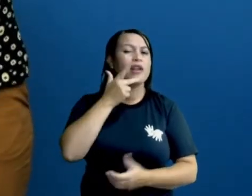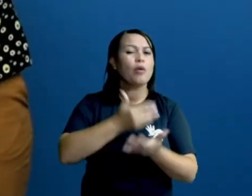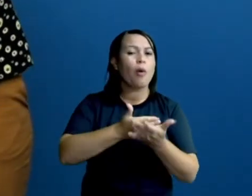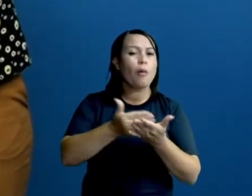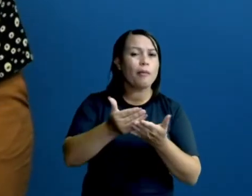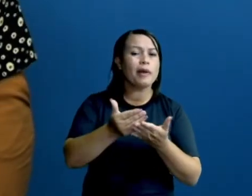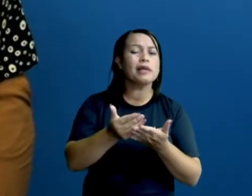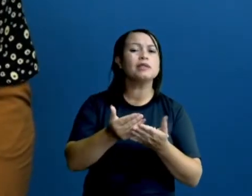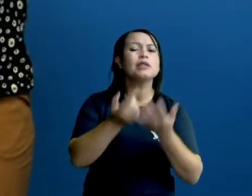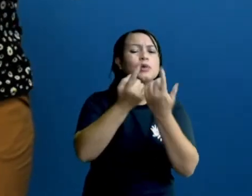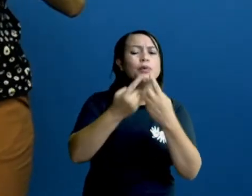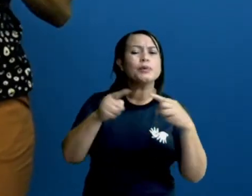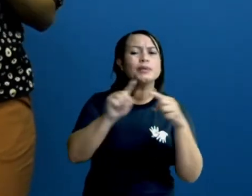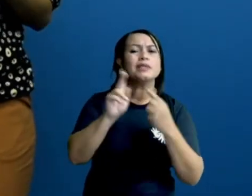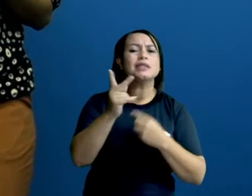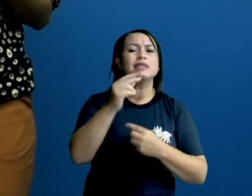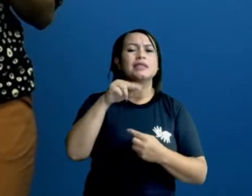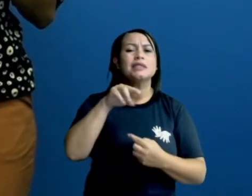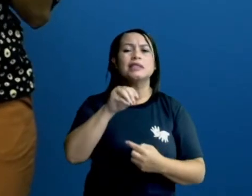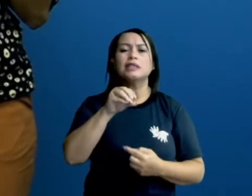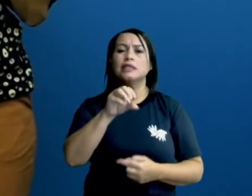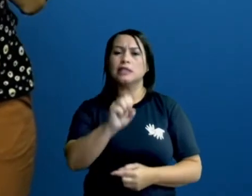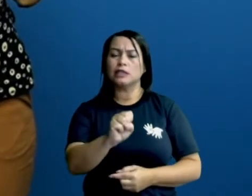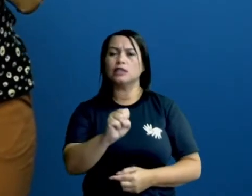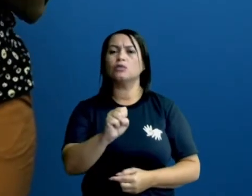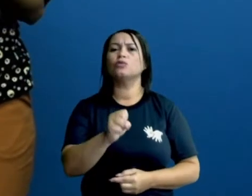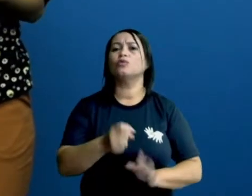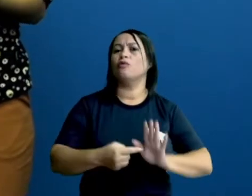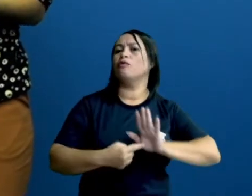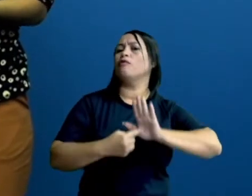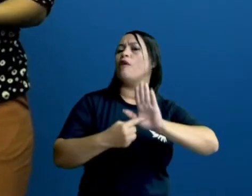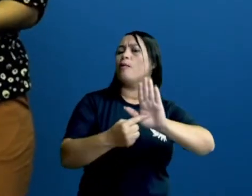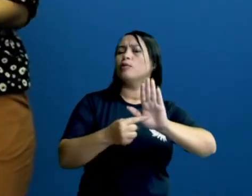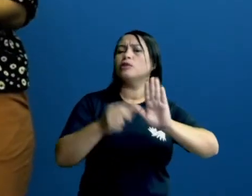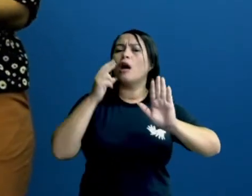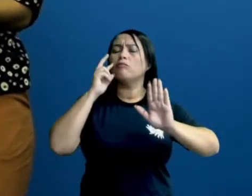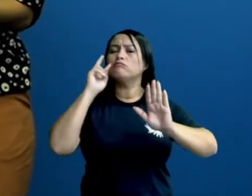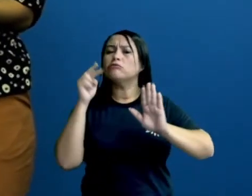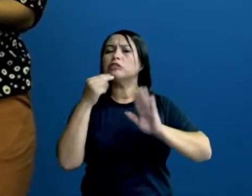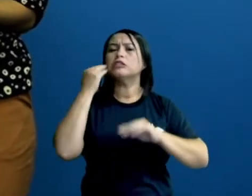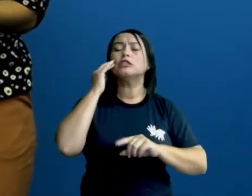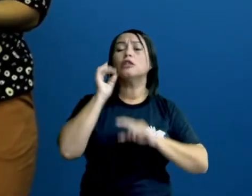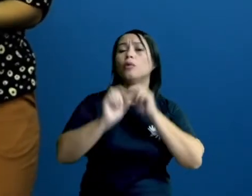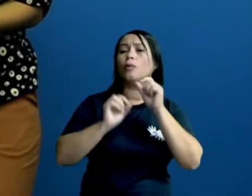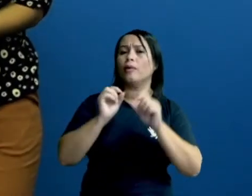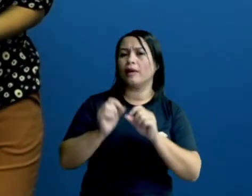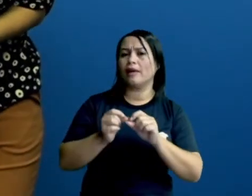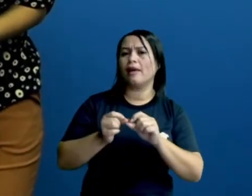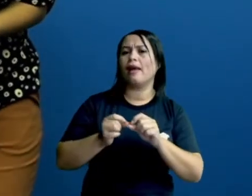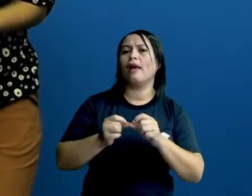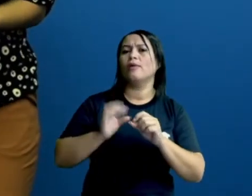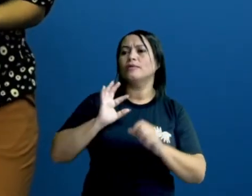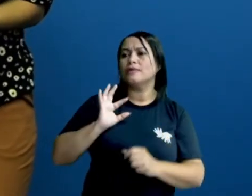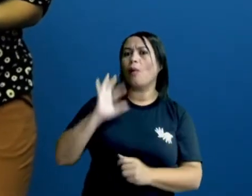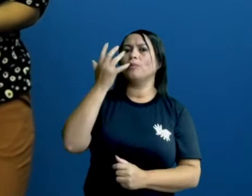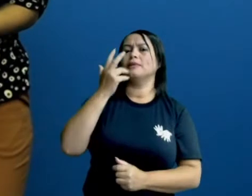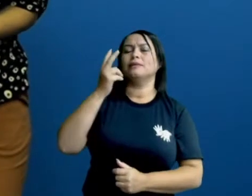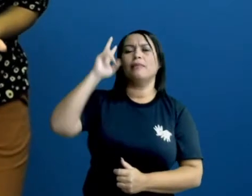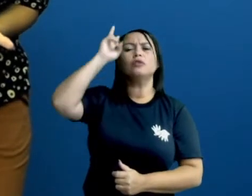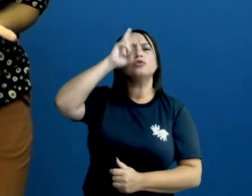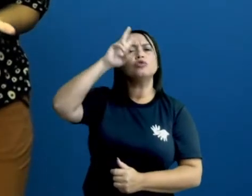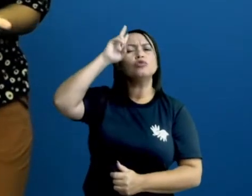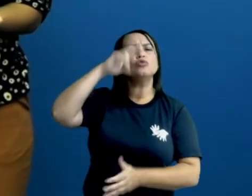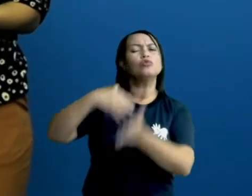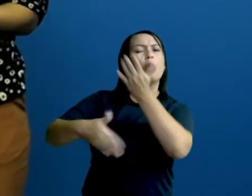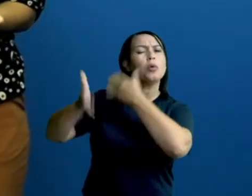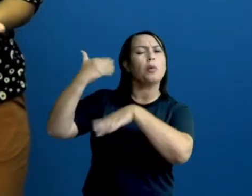tentar trazer para o centro de observação essa questão dos fatos históricos